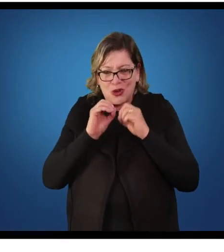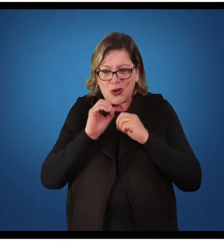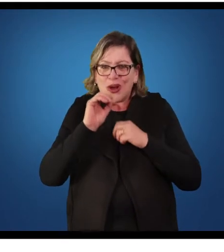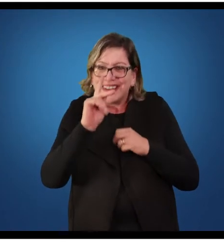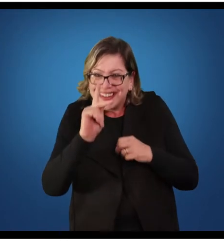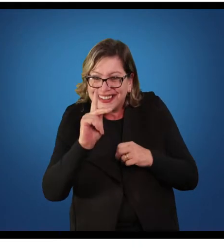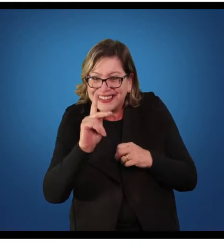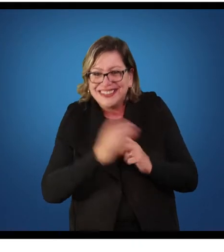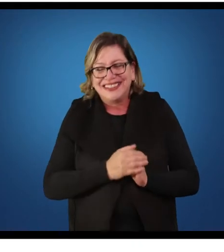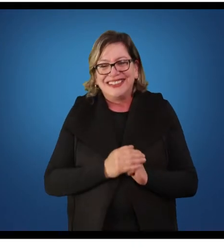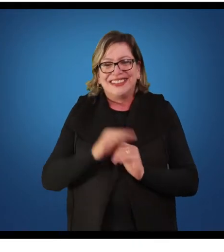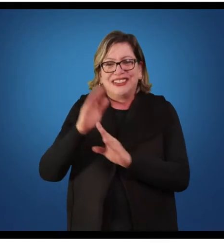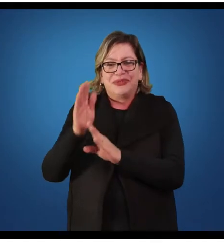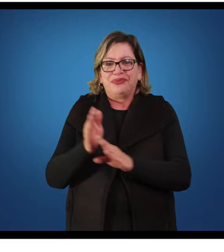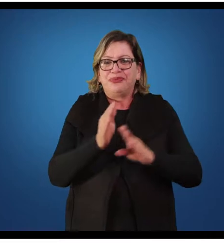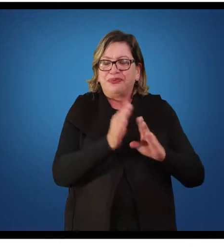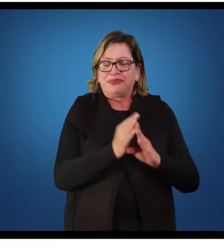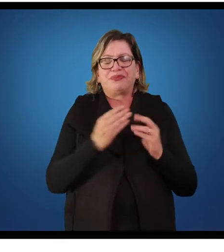veja o que.